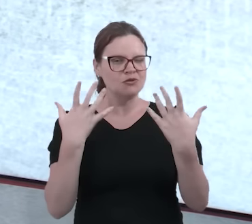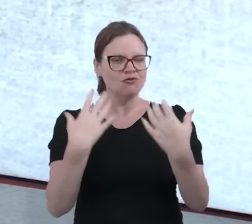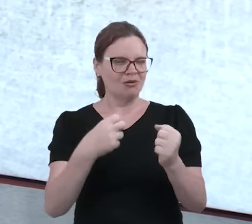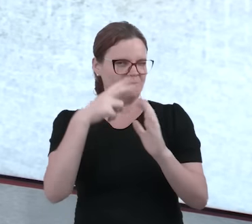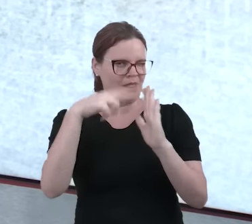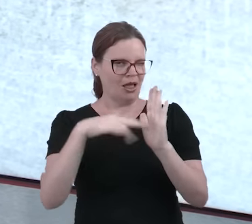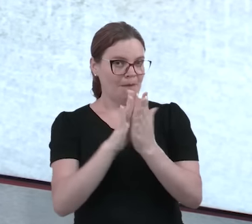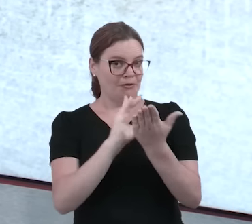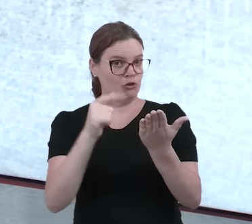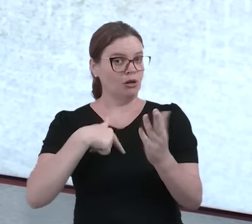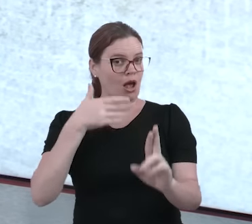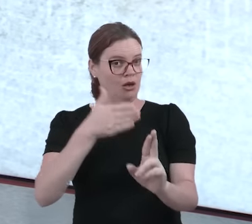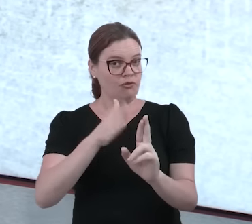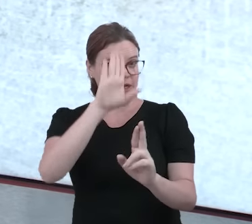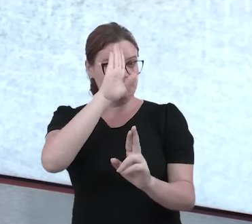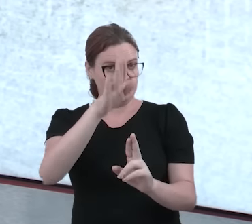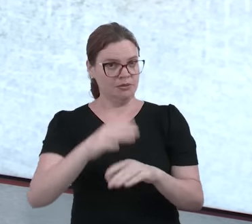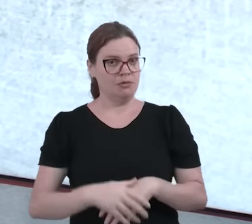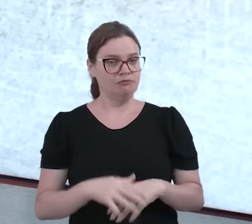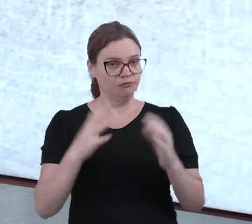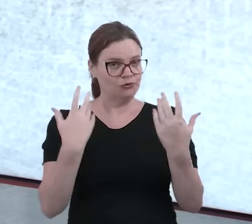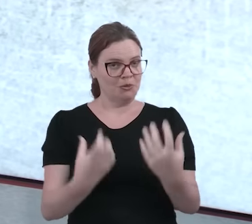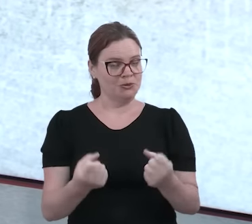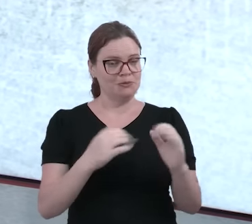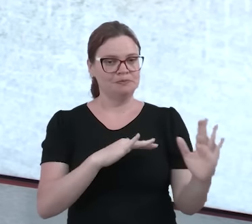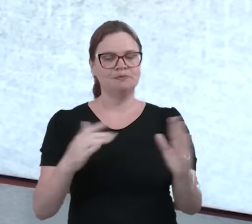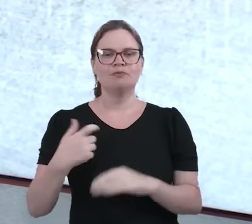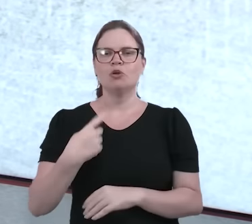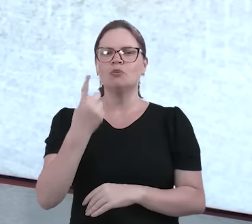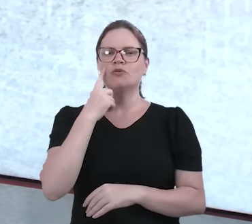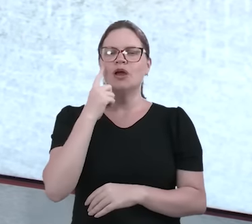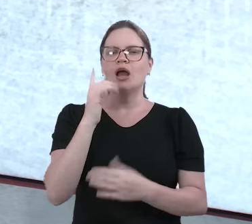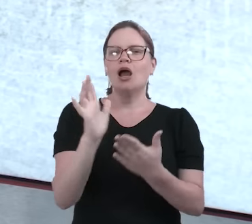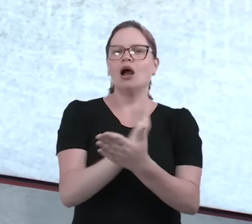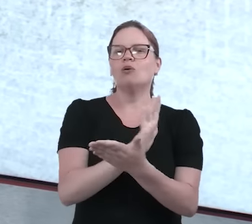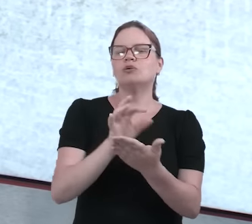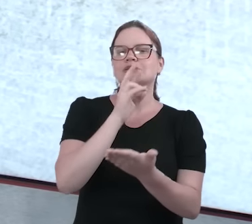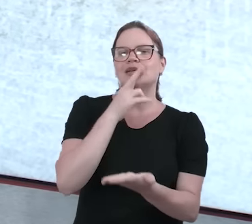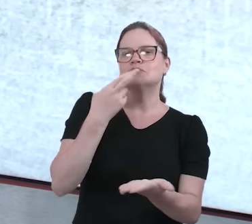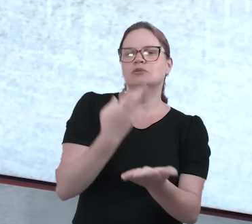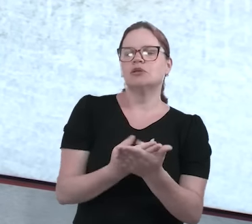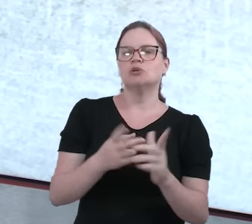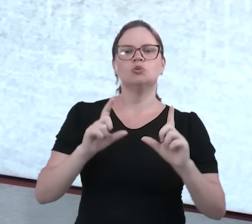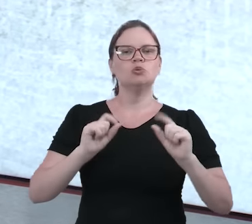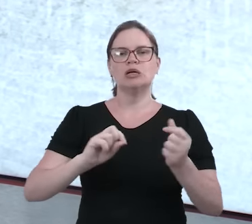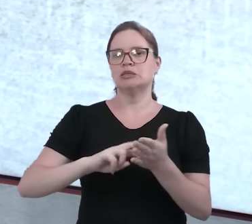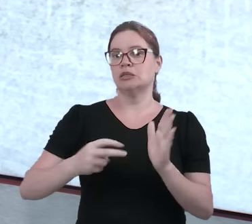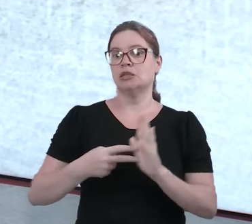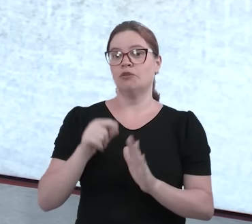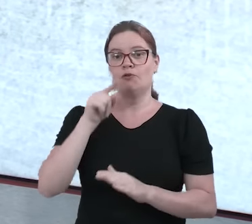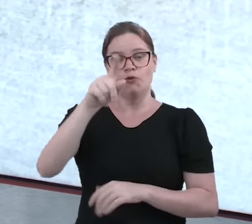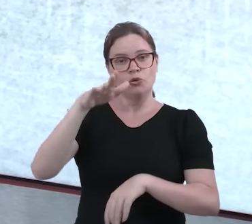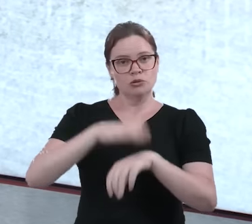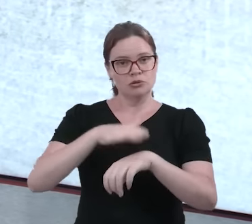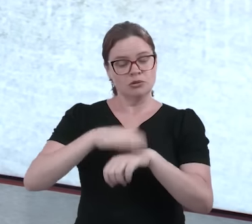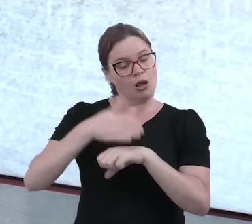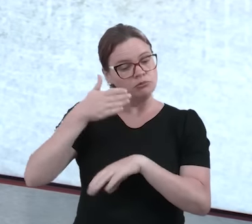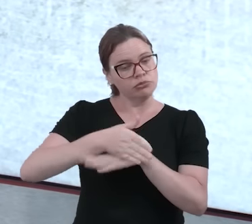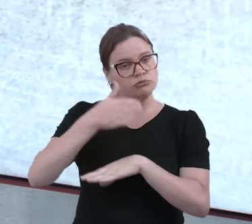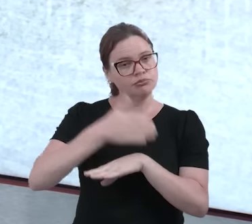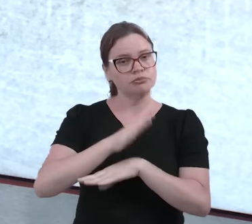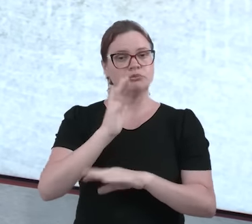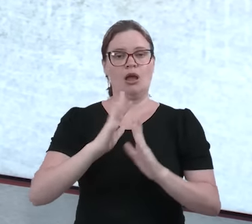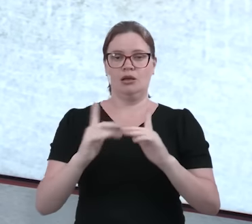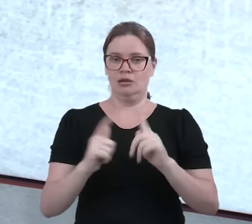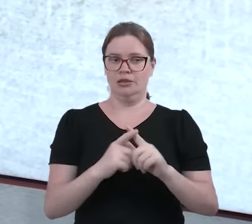então, primeiramente, alguns resultados do que representa você frequentar a igreja. Primeiro, o